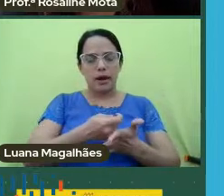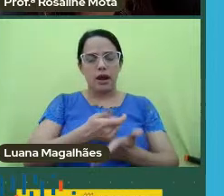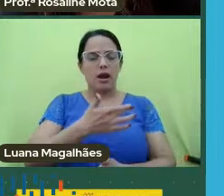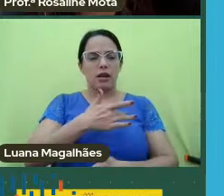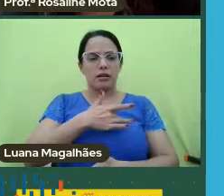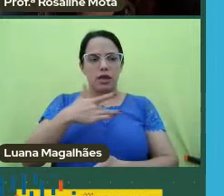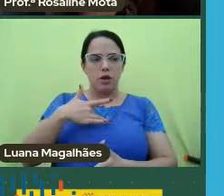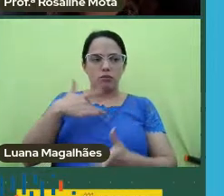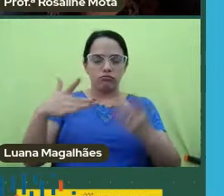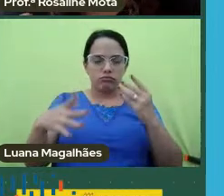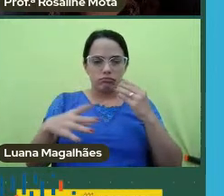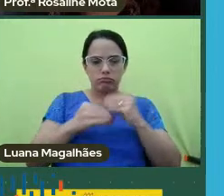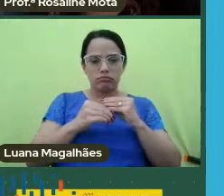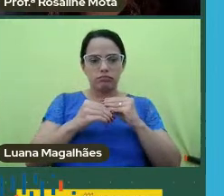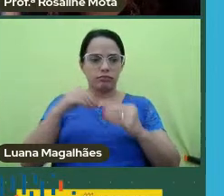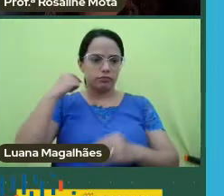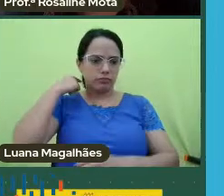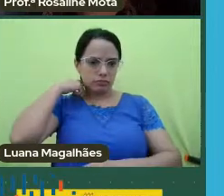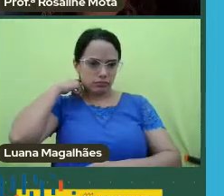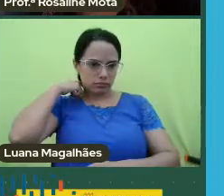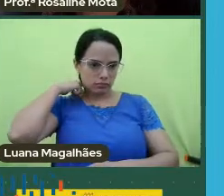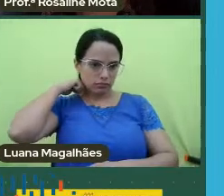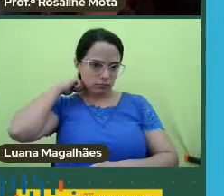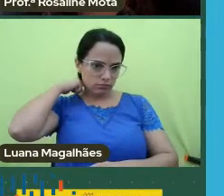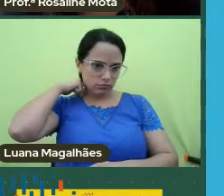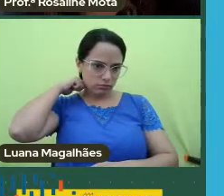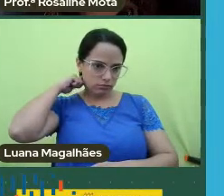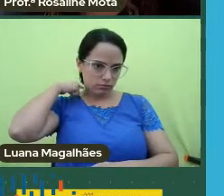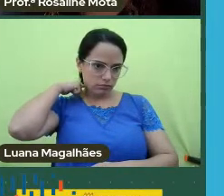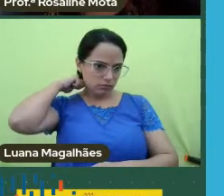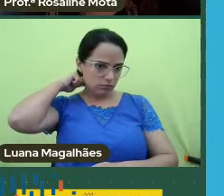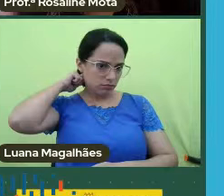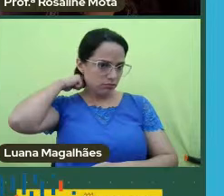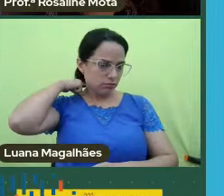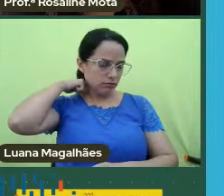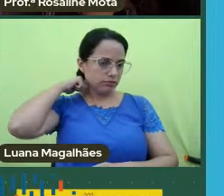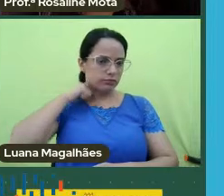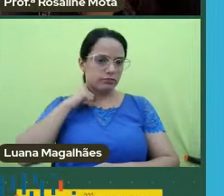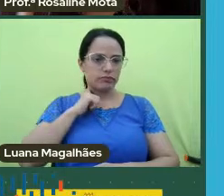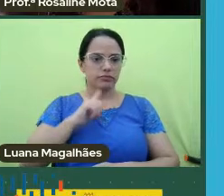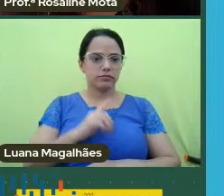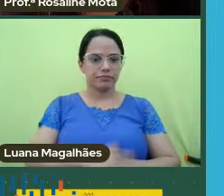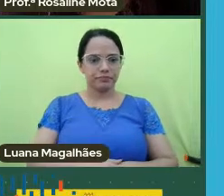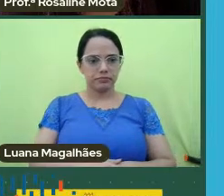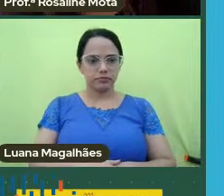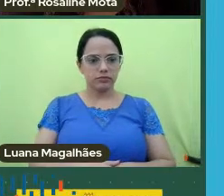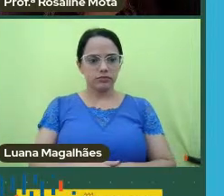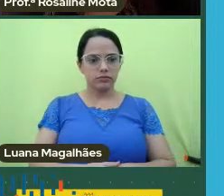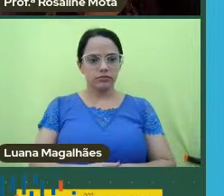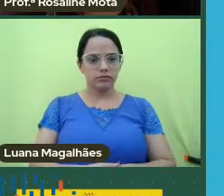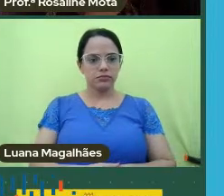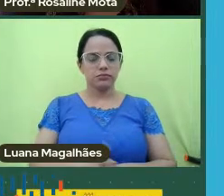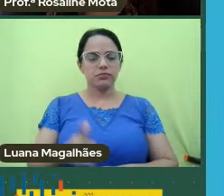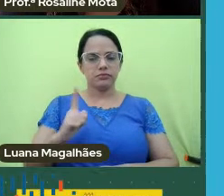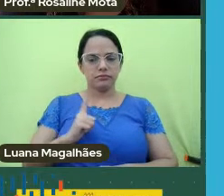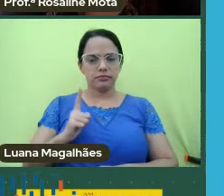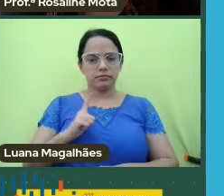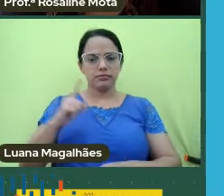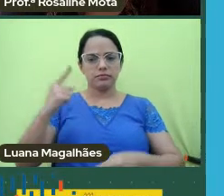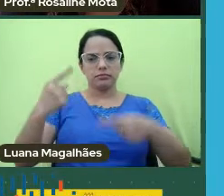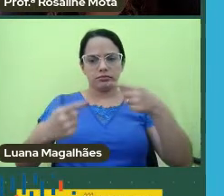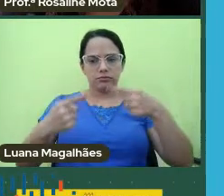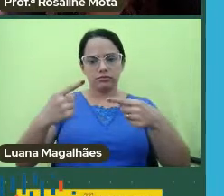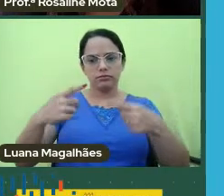suplementar que muitas vezes não é custeada no nosso SUS. Mas se tem uma política nacional de